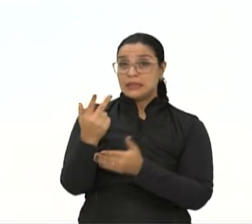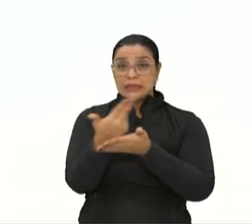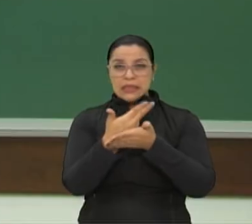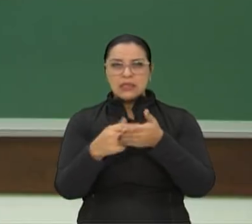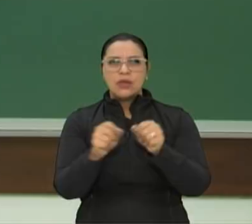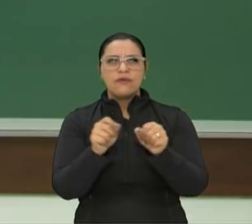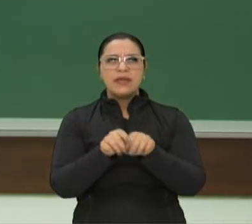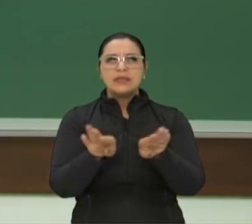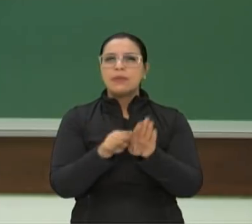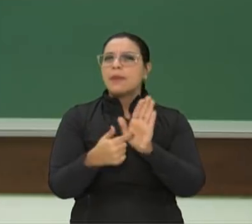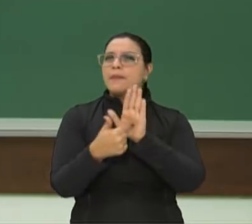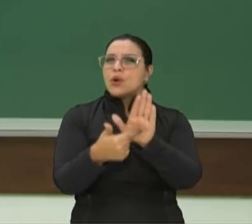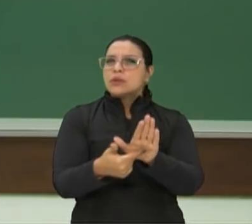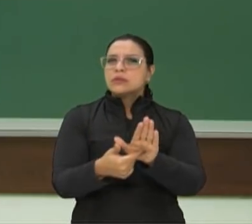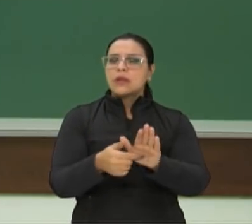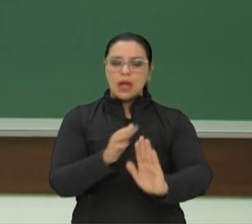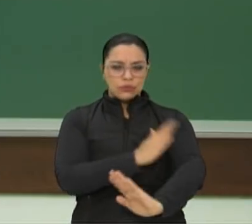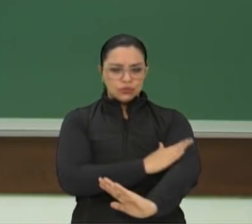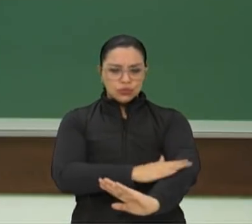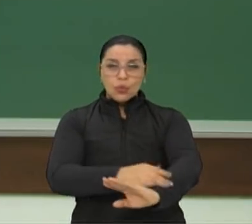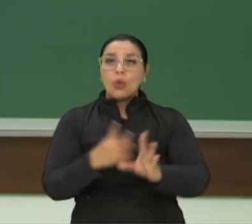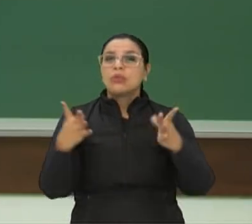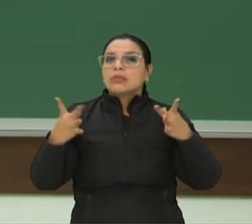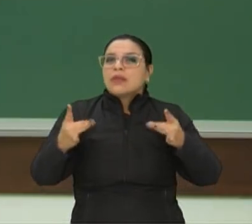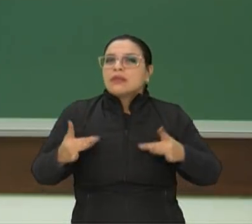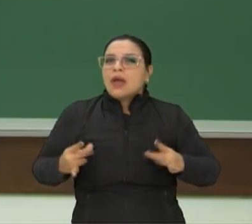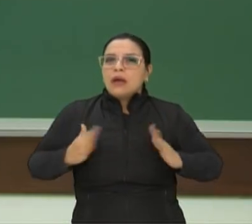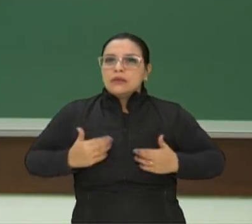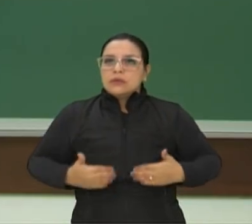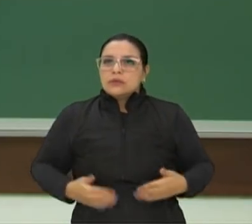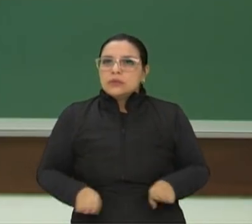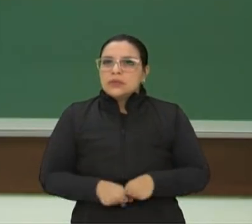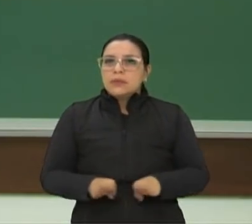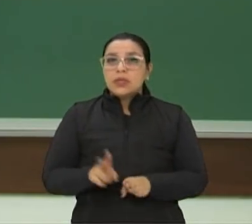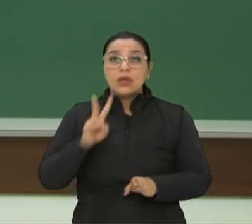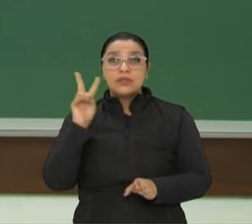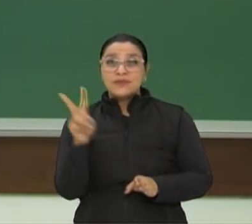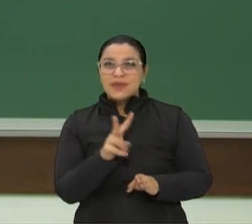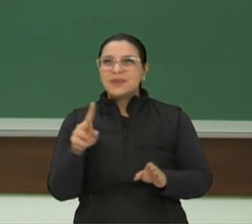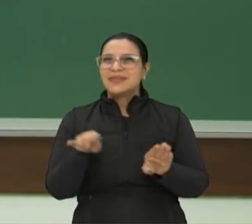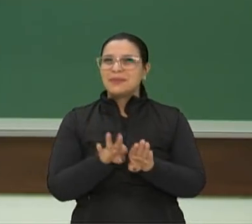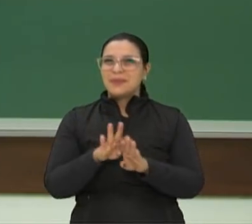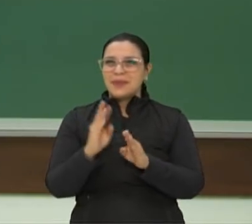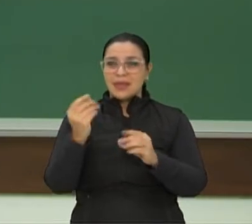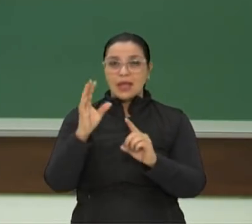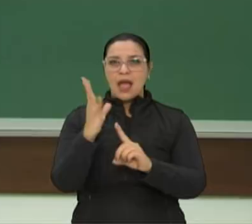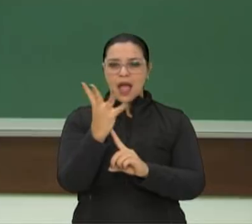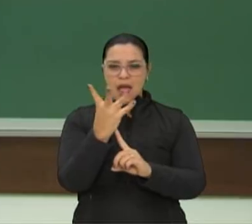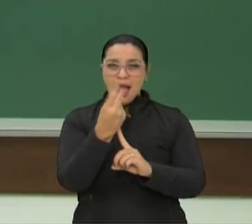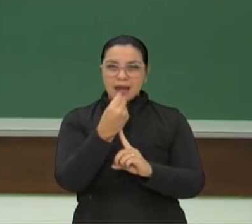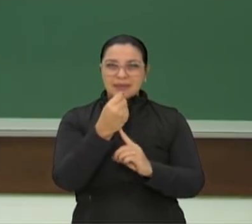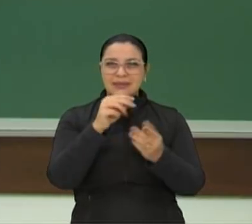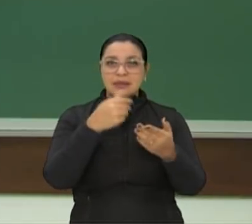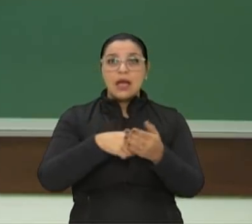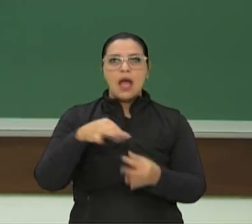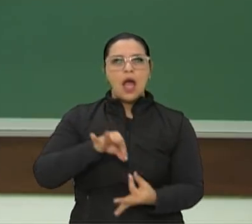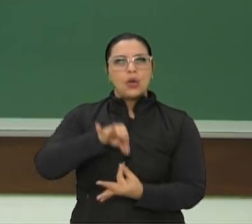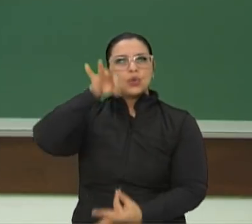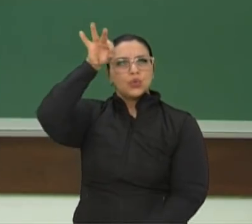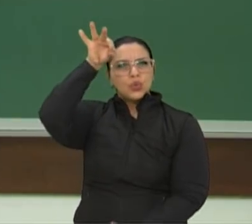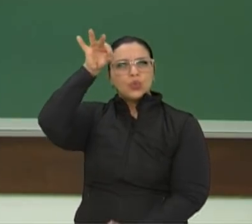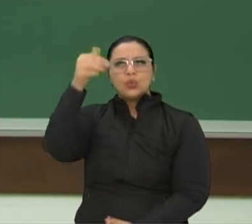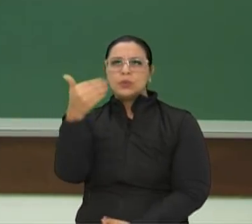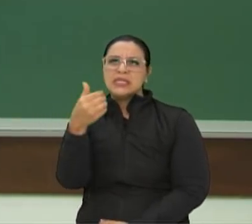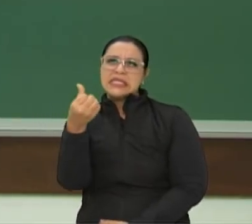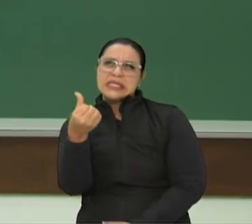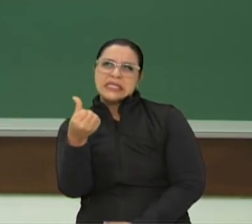essa obra, né, demonstrar ali a proporção geométrica do corpo, essa ideia que nós vemos também nas aulas de artes, né, de que a altura da pessoa equivale mais ou menos a